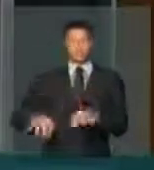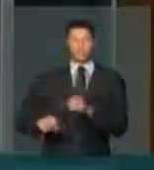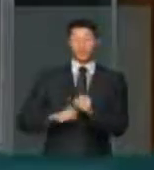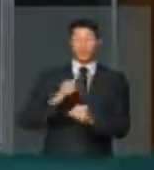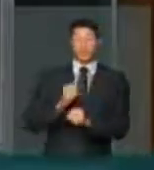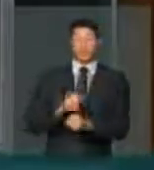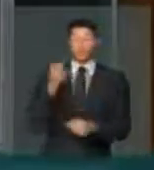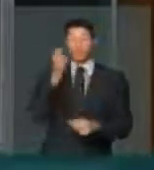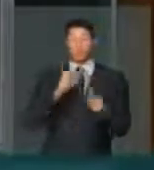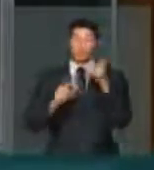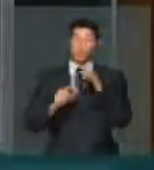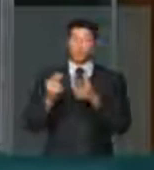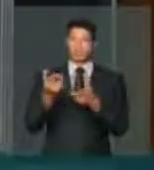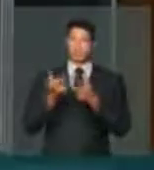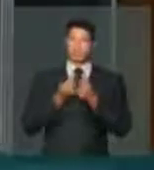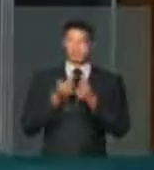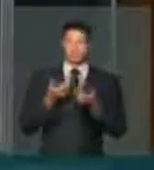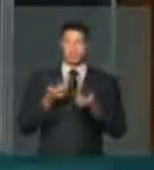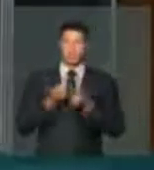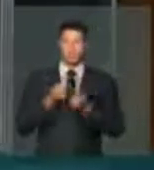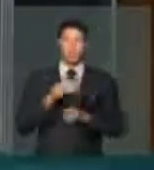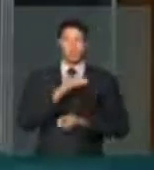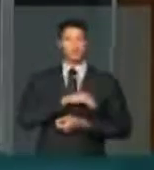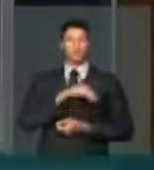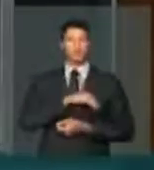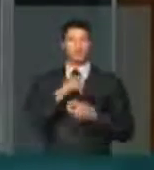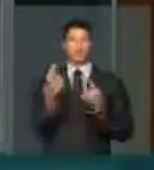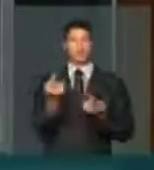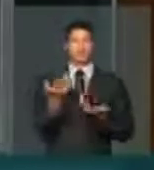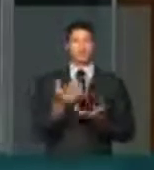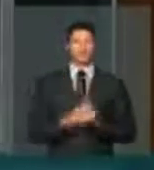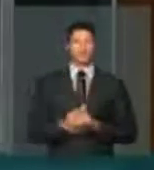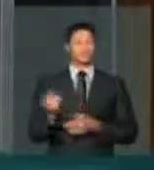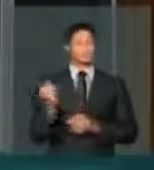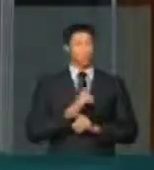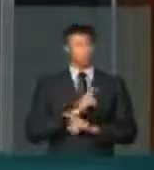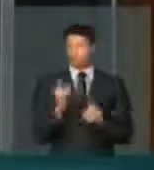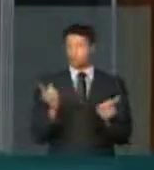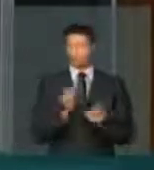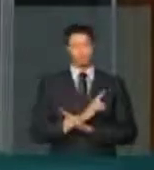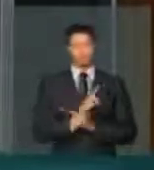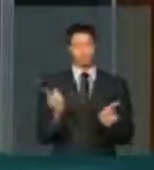ano poder receber um salário mínimo. Não.